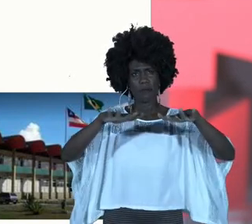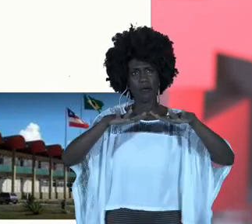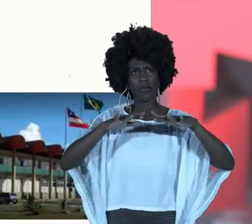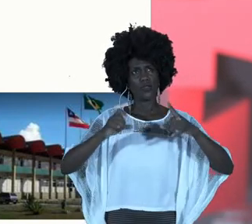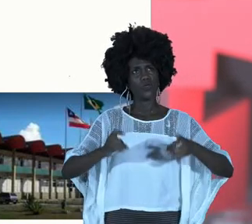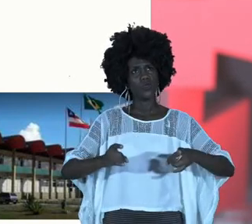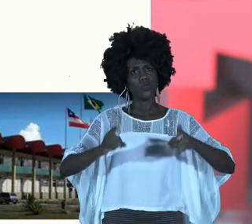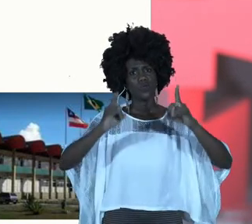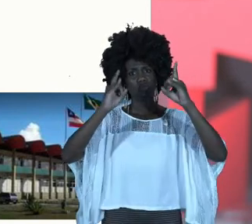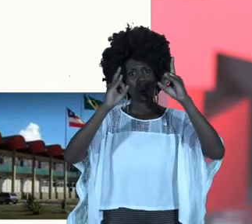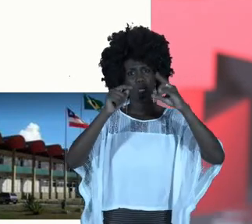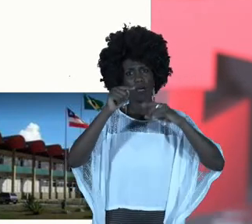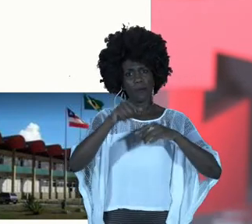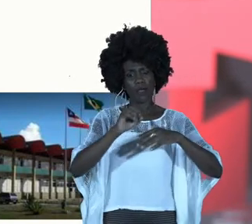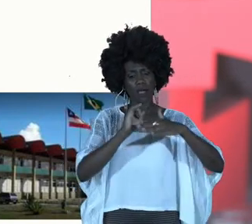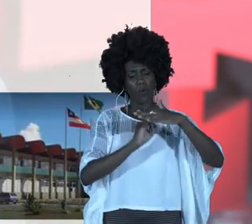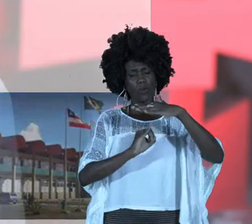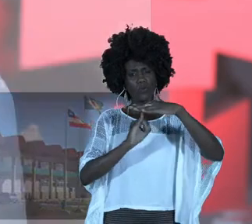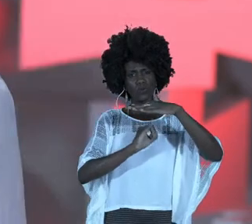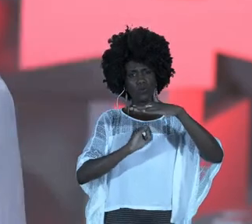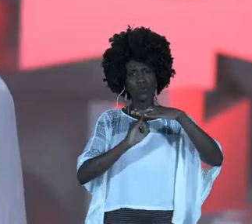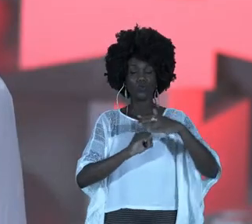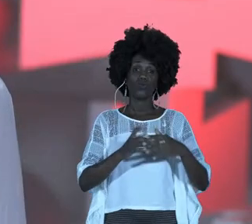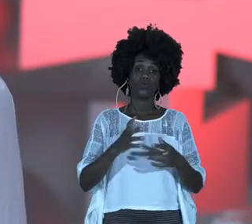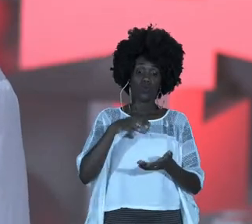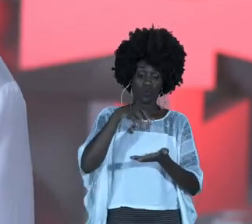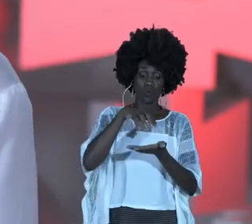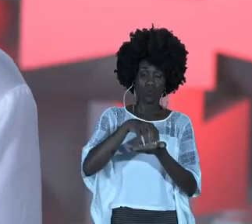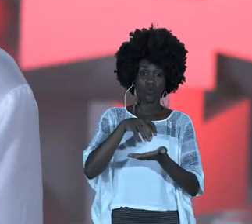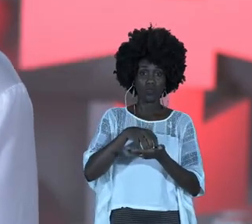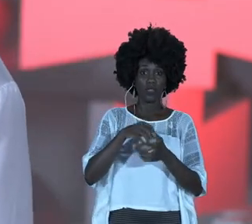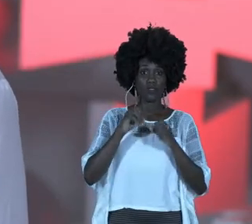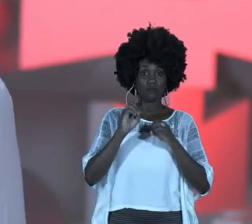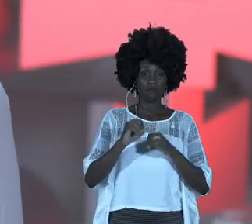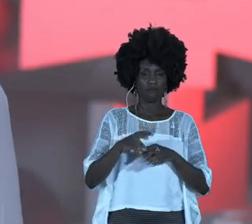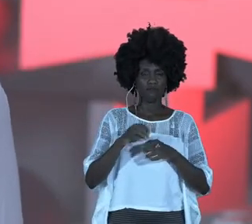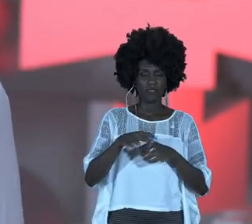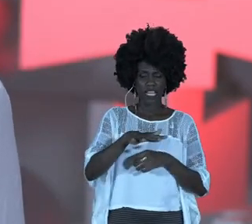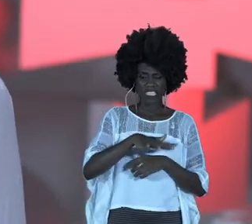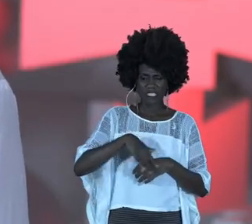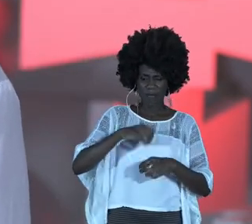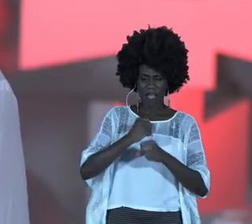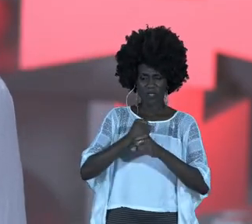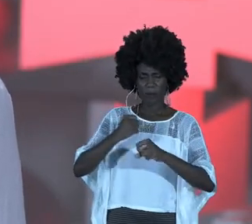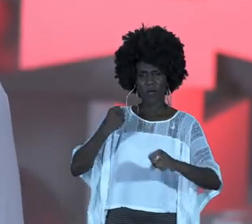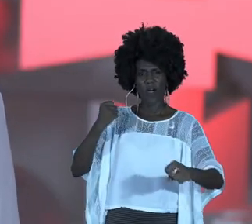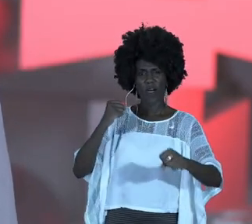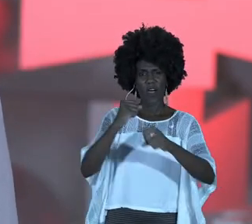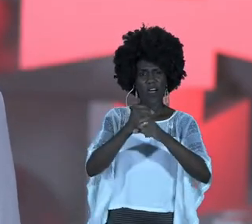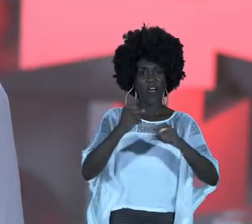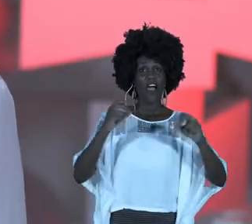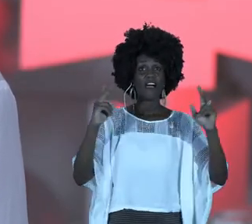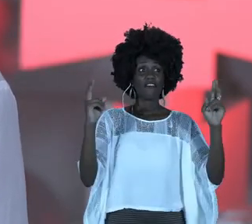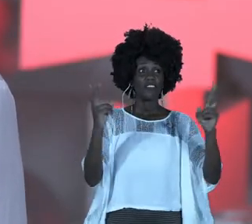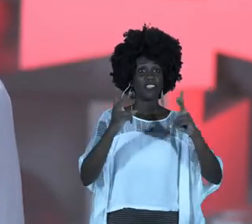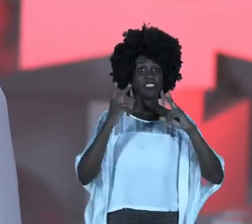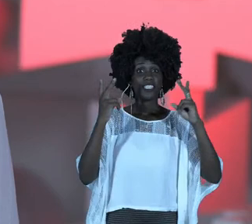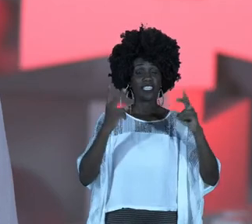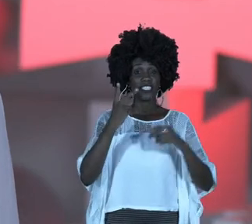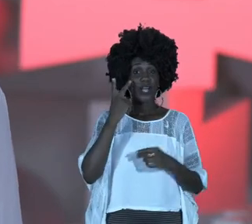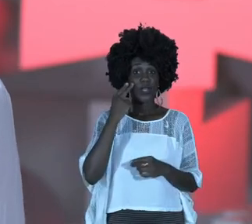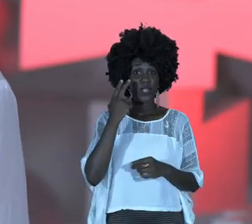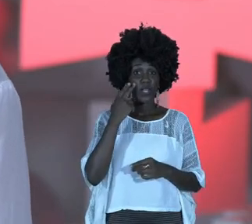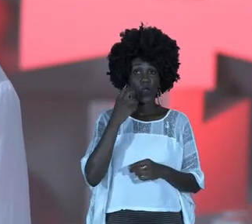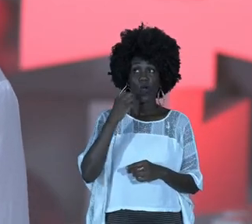concebeu para esse instituto, que é um centro de educação, espaços muito grandes, com ventilação natural, com